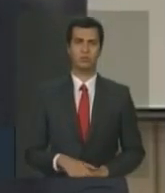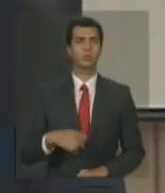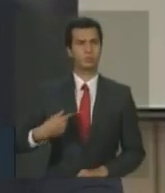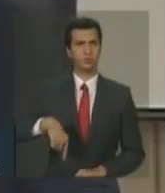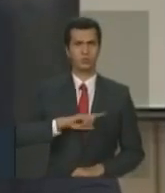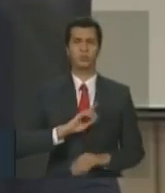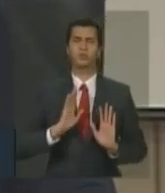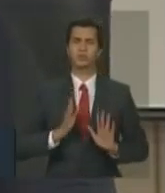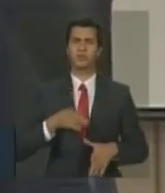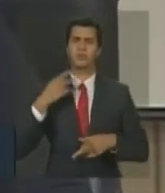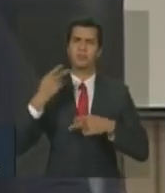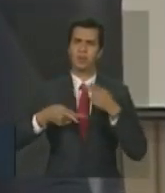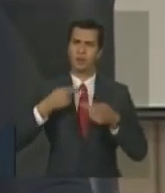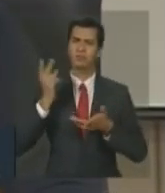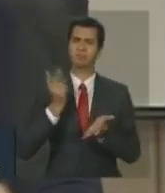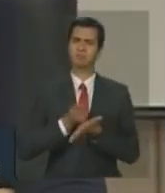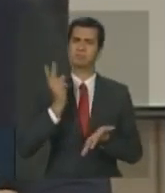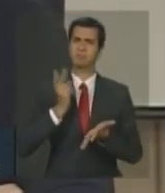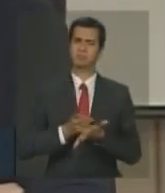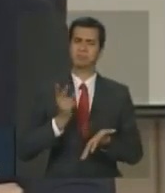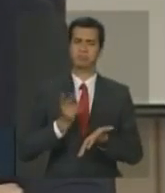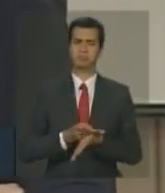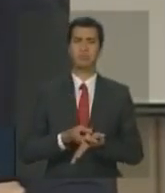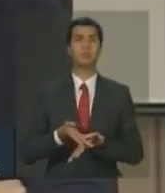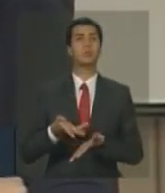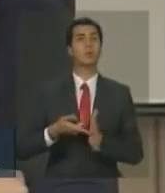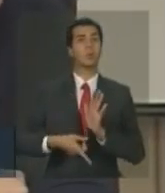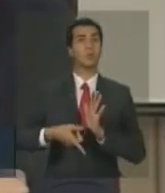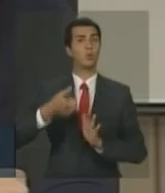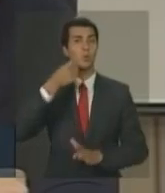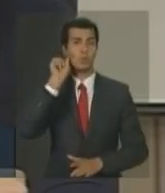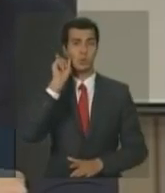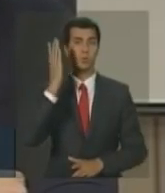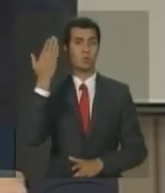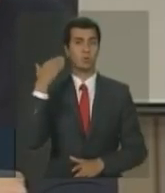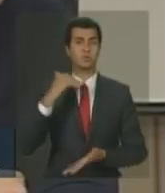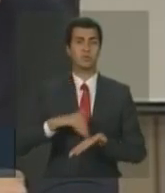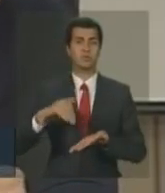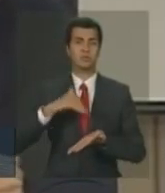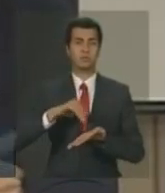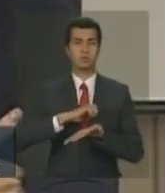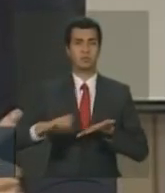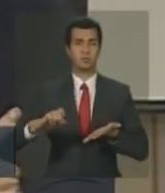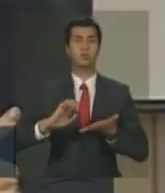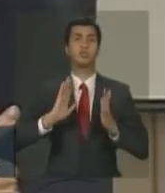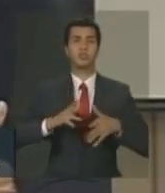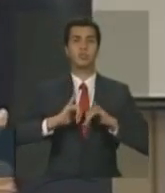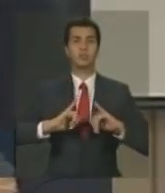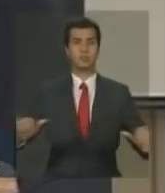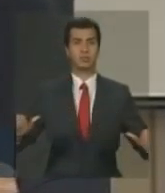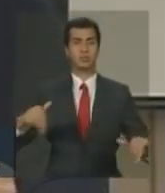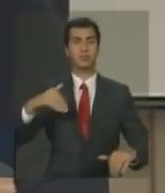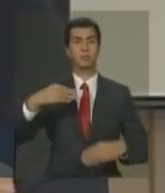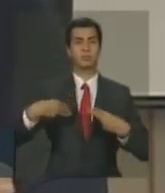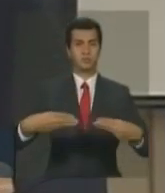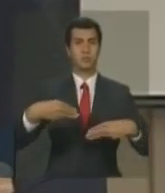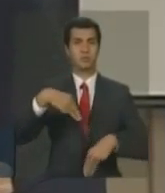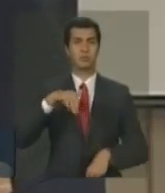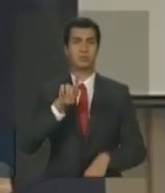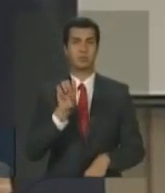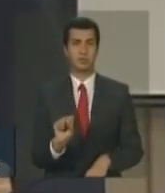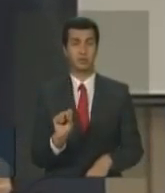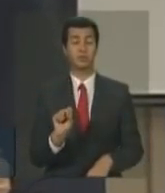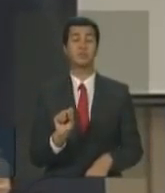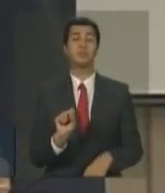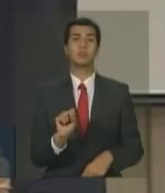falando, ontem o nosso secretário executivo Rômulo Paes já falou em nome do MDS, o governo não tinha se manifestado